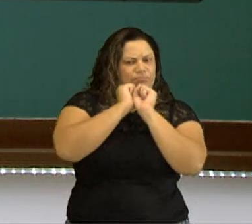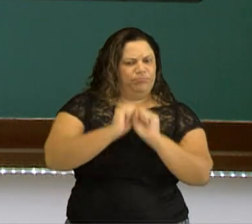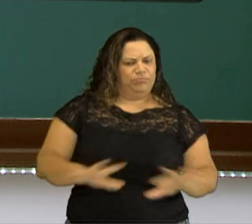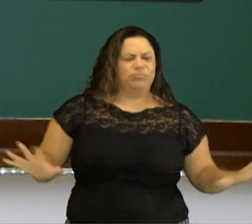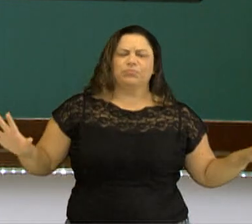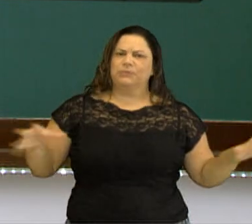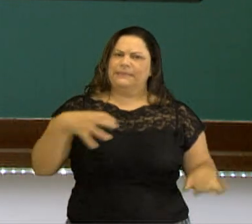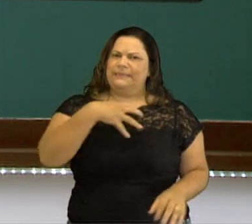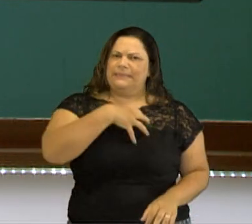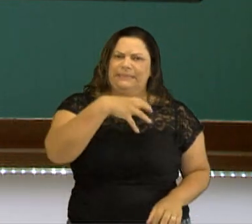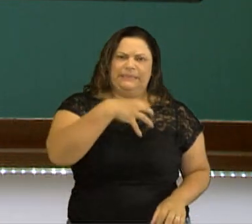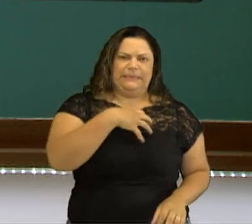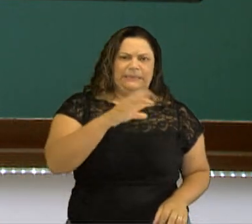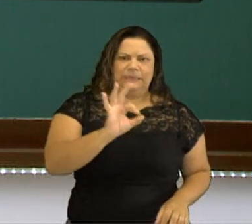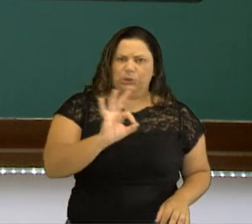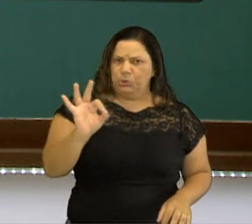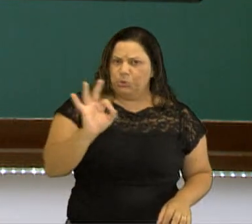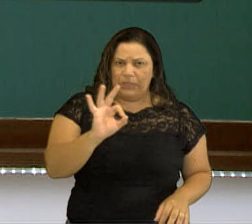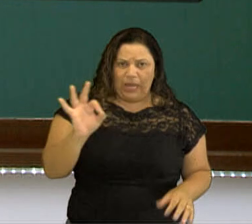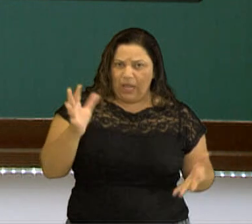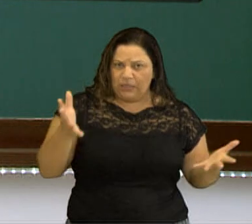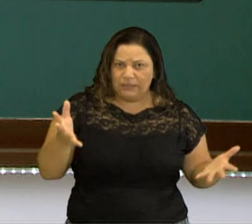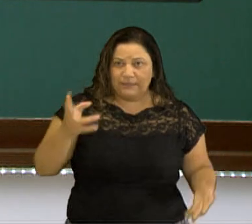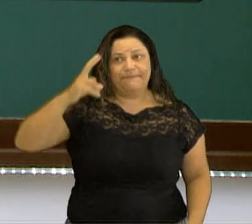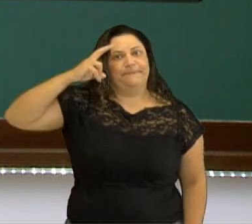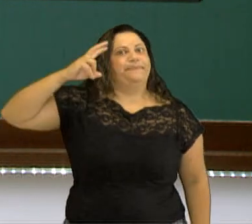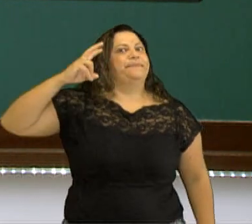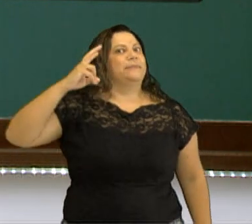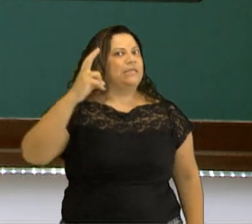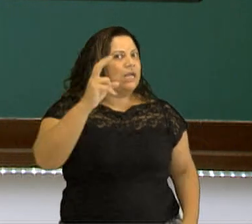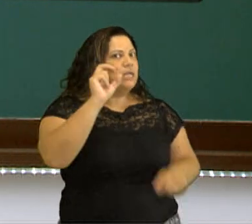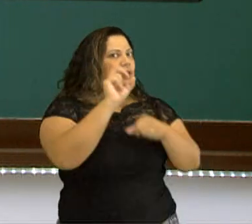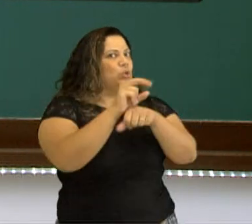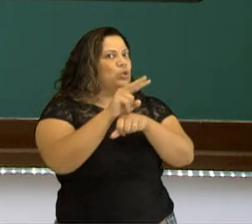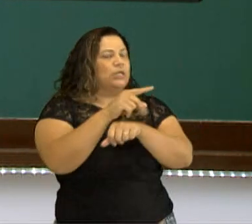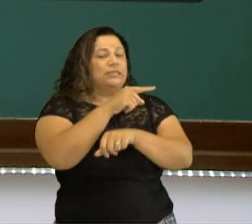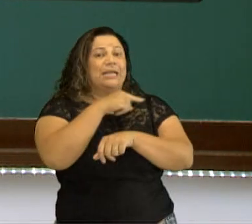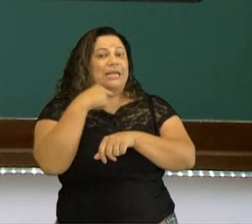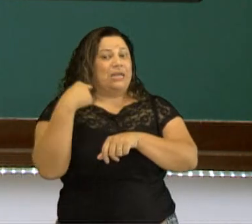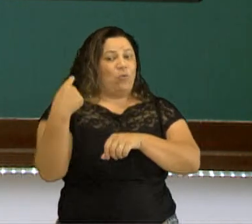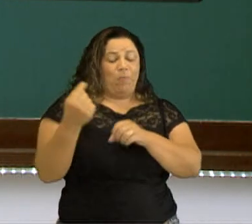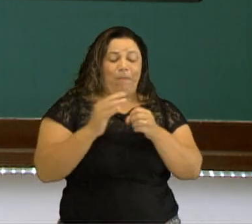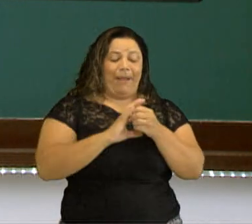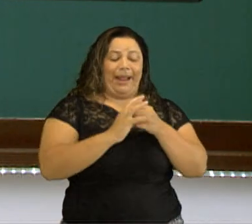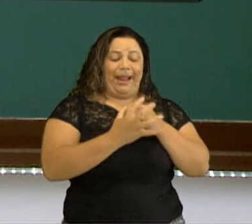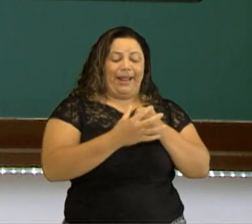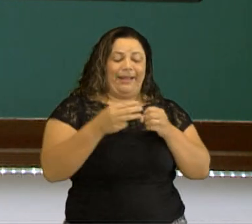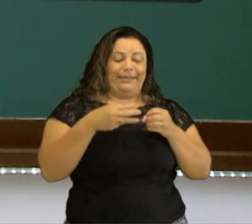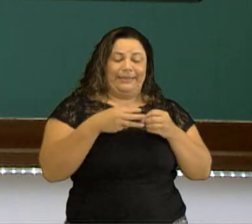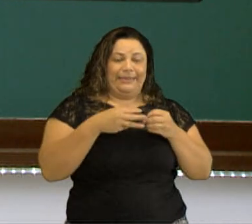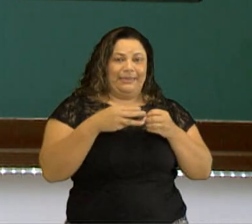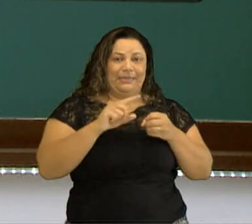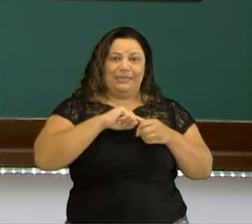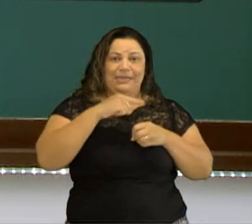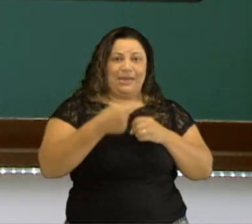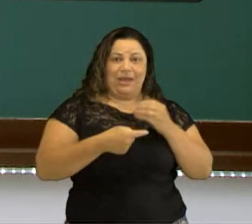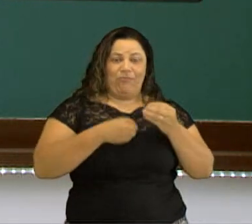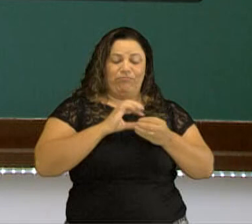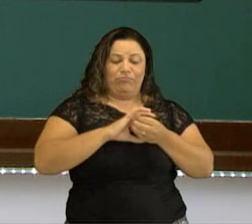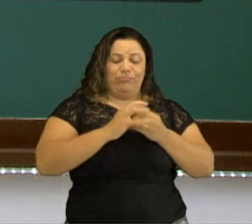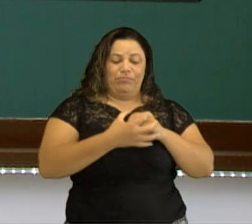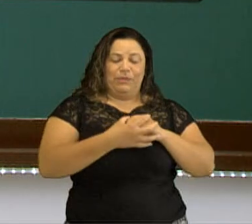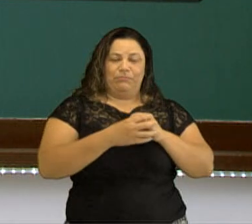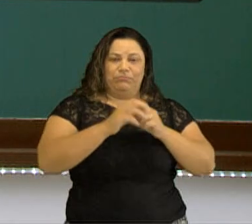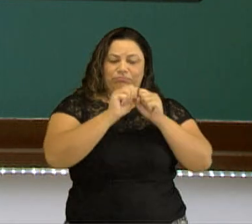estar sentindo os sintomas. Ele é um vírus inteligente, porque ele não mata o hospedeiro, ele só vai replicando dentro do corpo